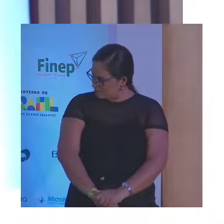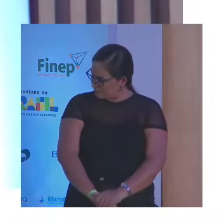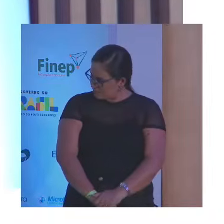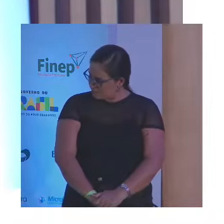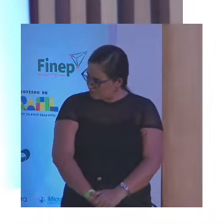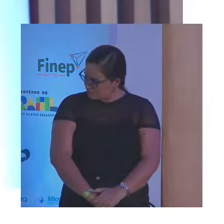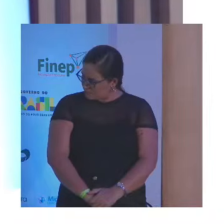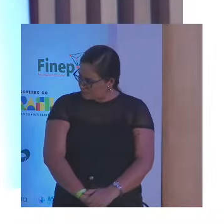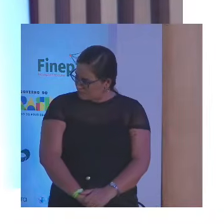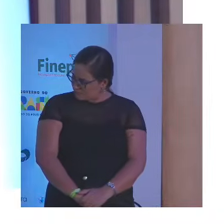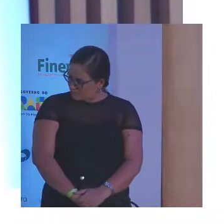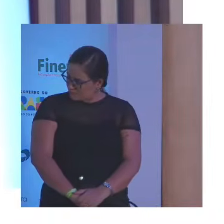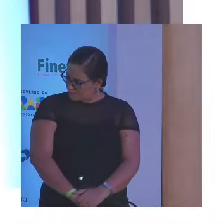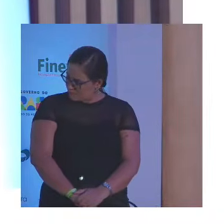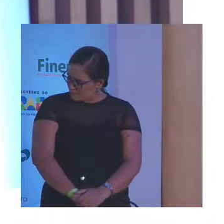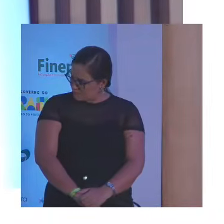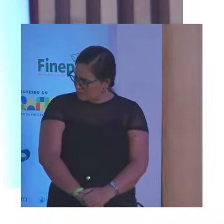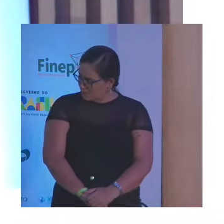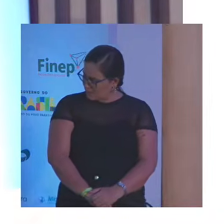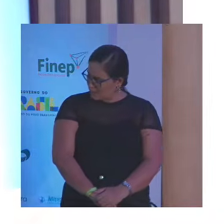Escuta, eu prefiro falar aqui.